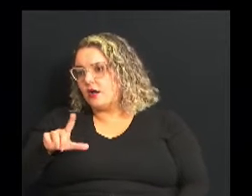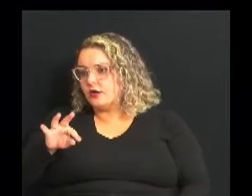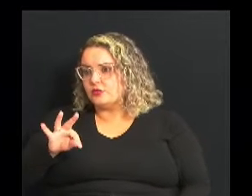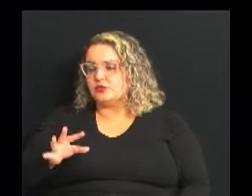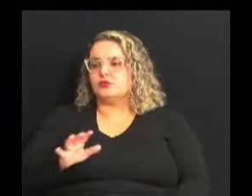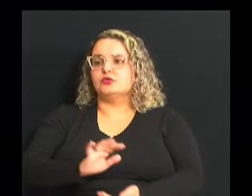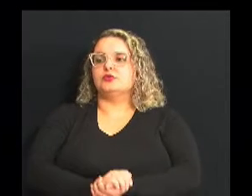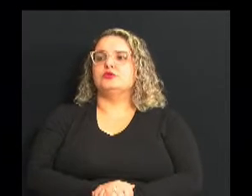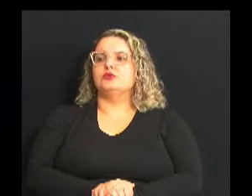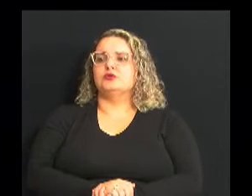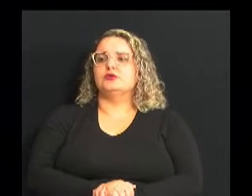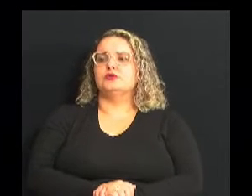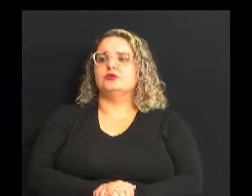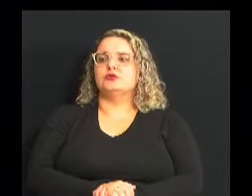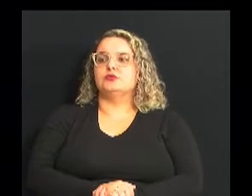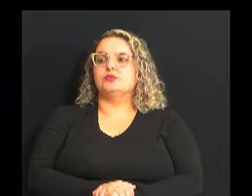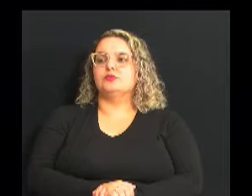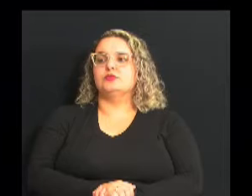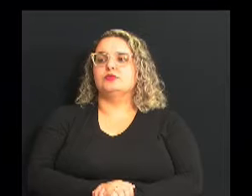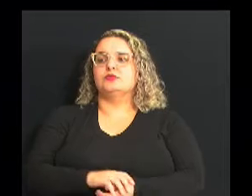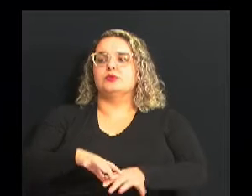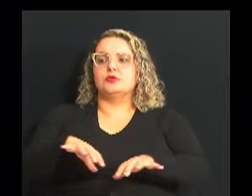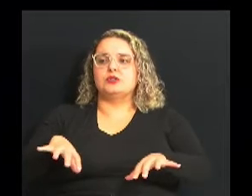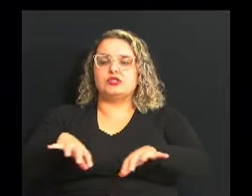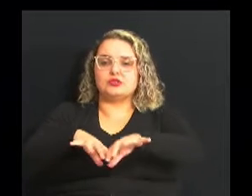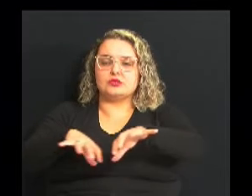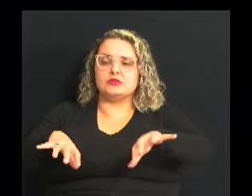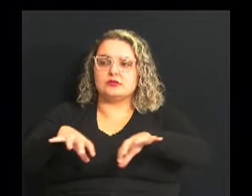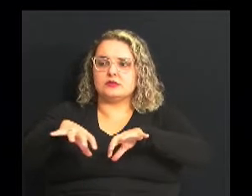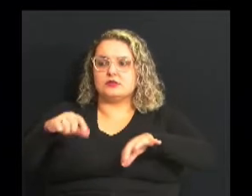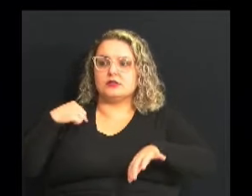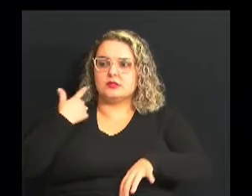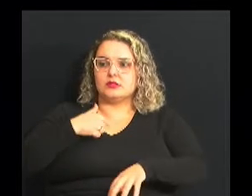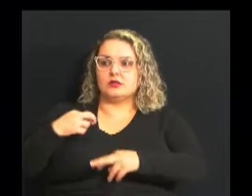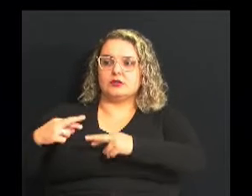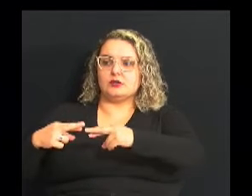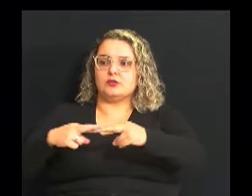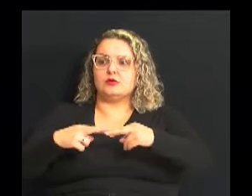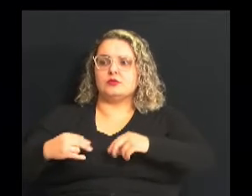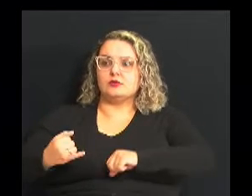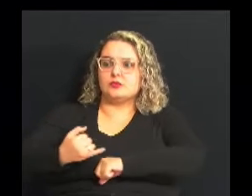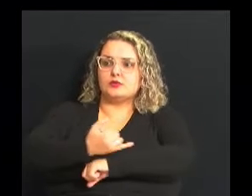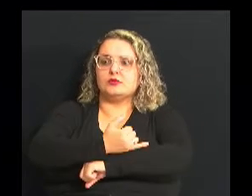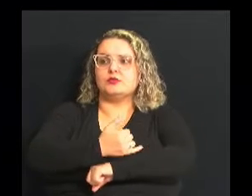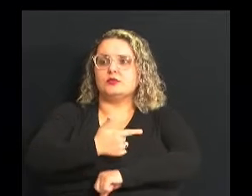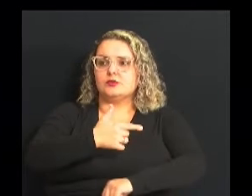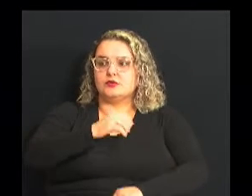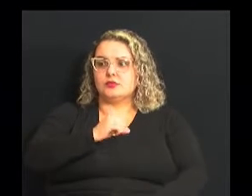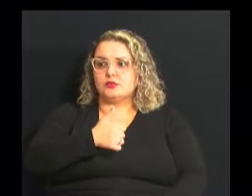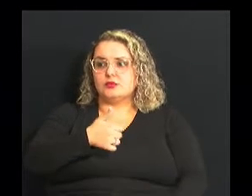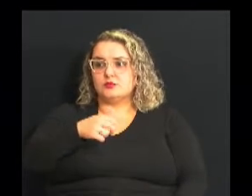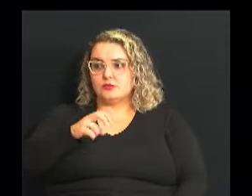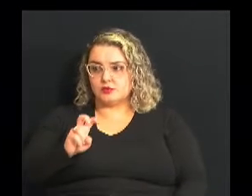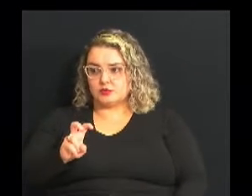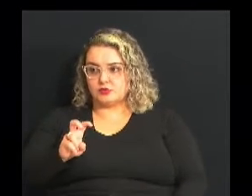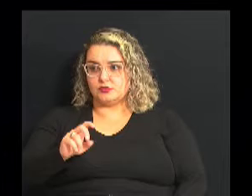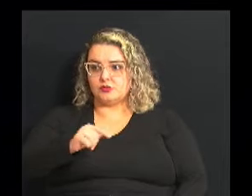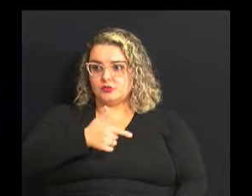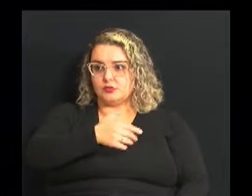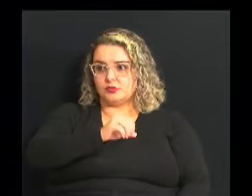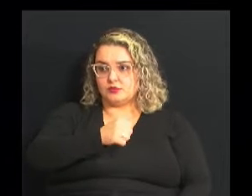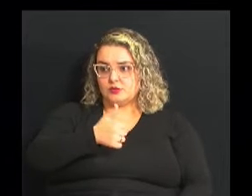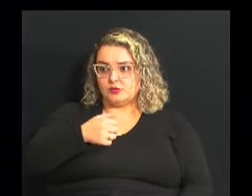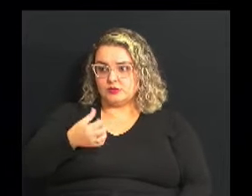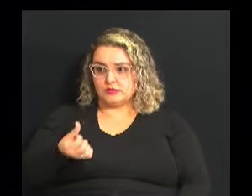inclusão de divisórias, e a nossa rede ela estava estruturada para o ano de 2015, 2016. Então, a